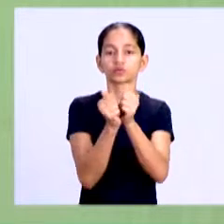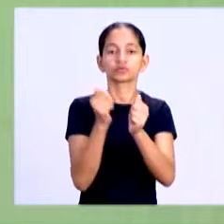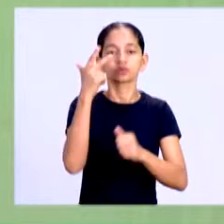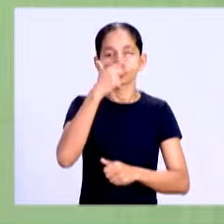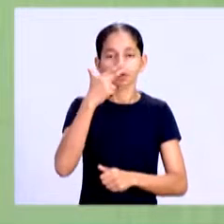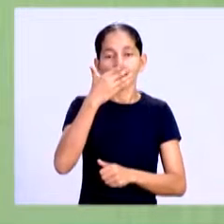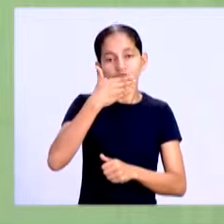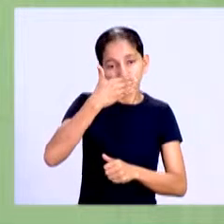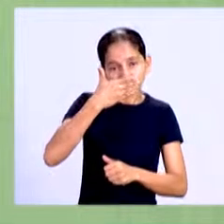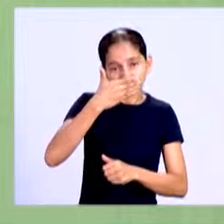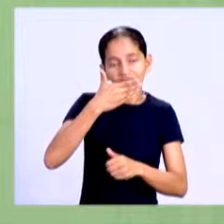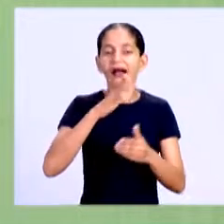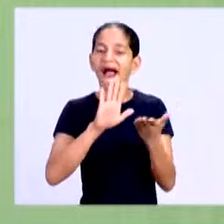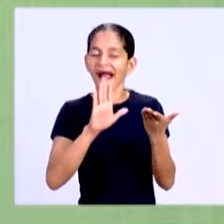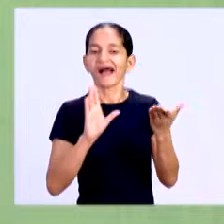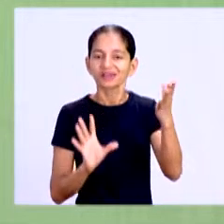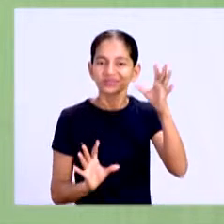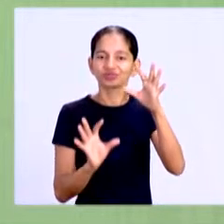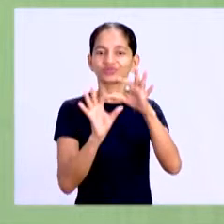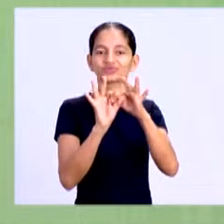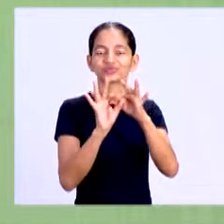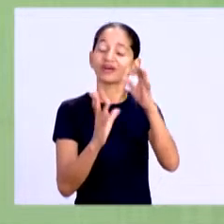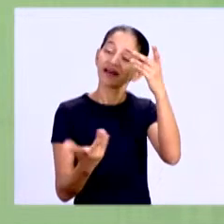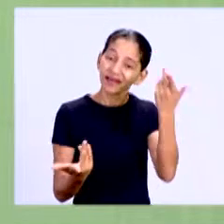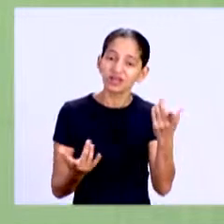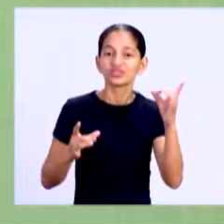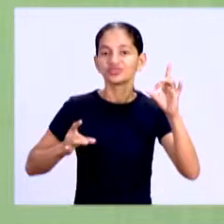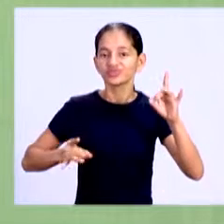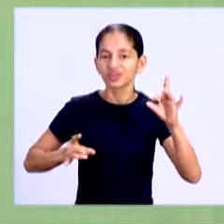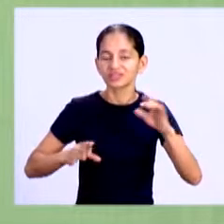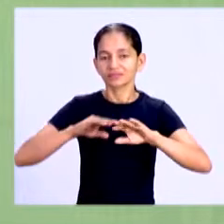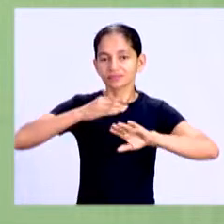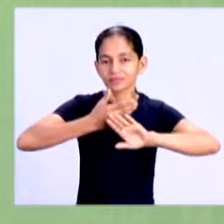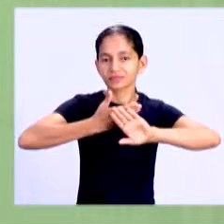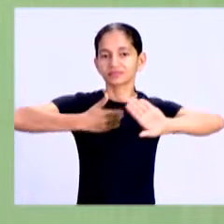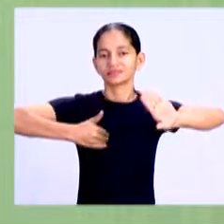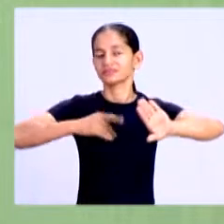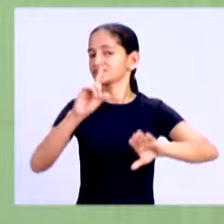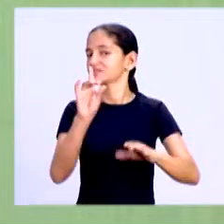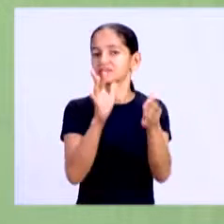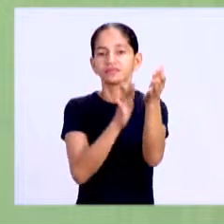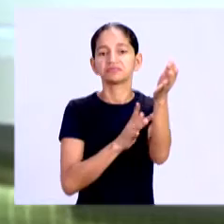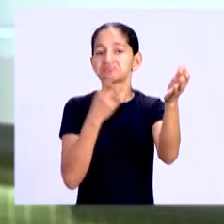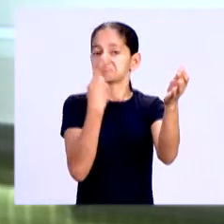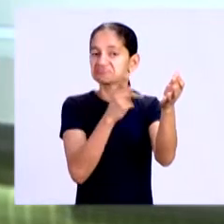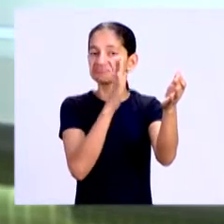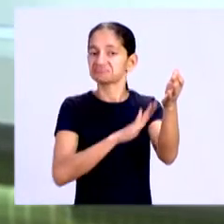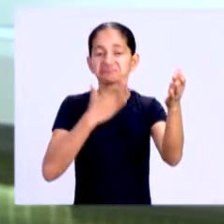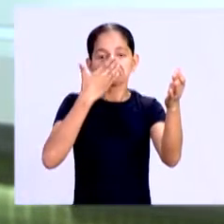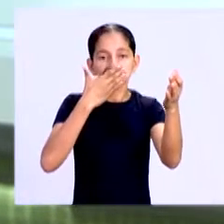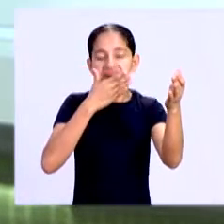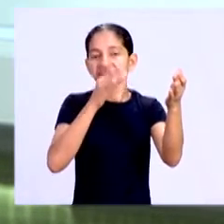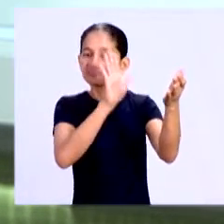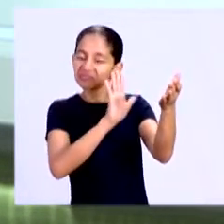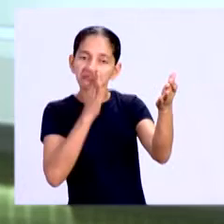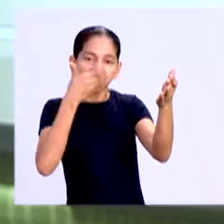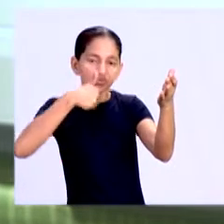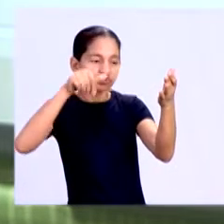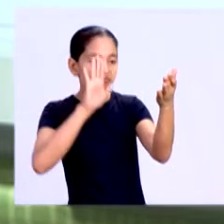energia. É necessário que haja insulina. Sem ela, a glicose se acumula no sangue. Então, a insulina serve para quê? Para ser